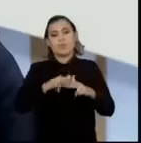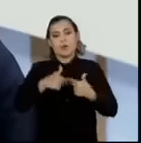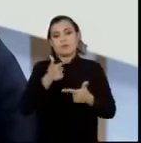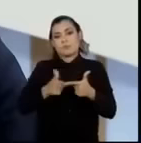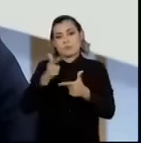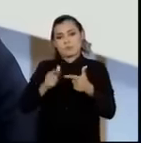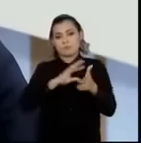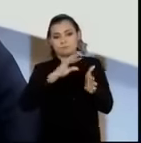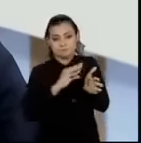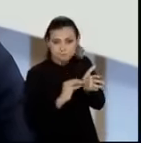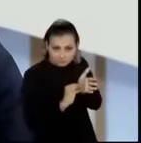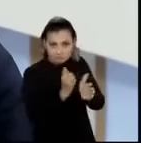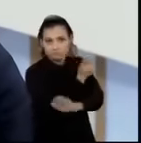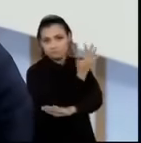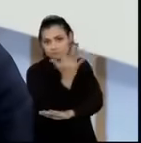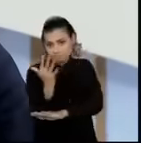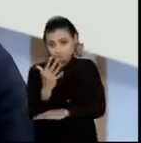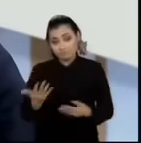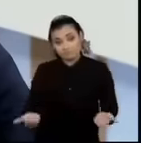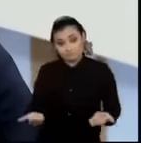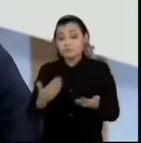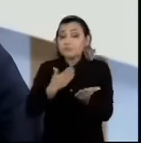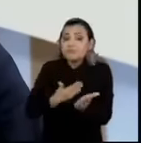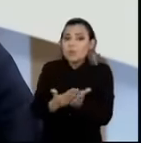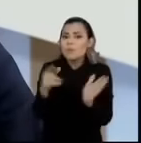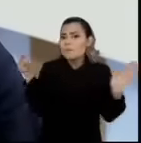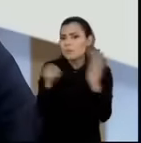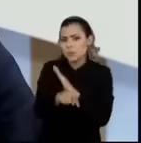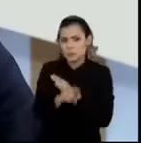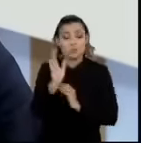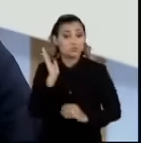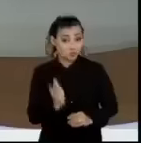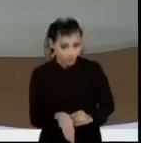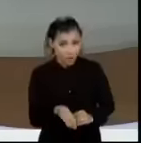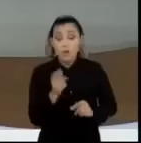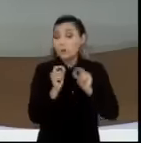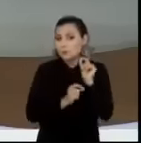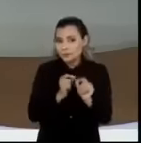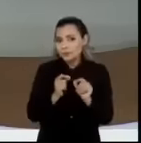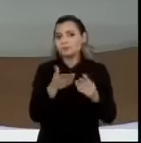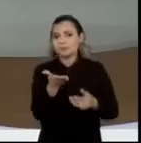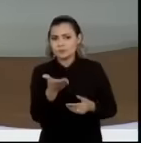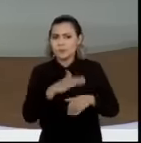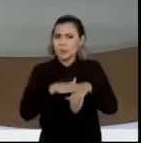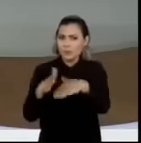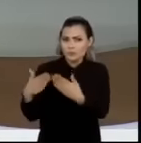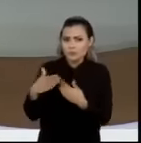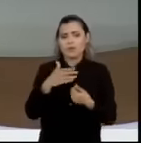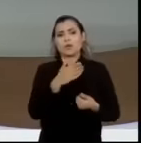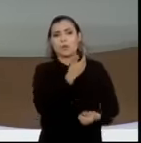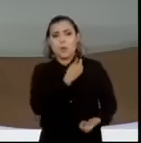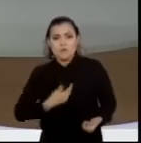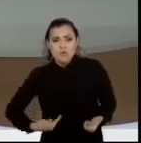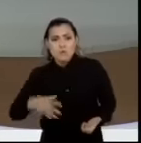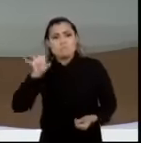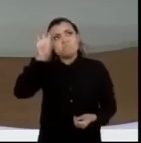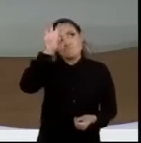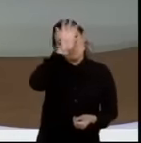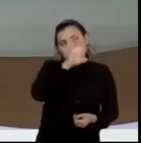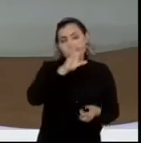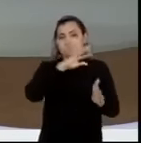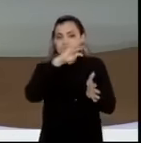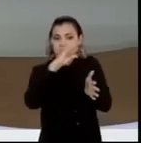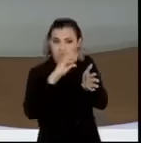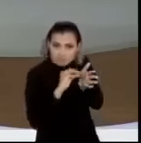na Amazônia. Eu vou começar aqui perguntando para o senhor uma coisa. Conversando com governadores e outras autoridades que